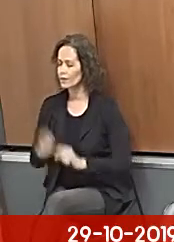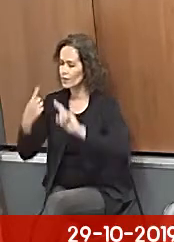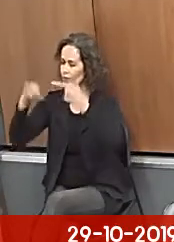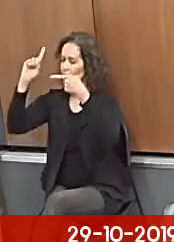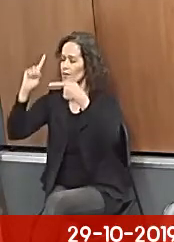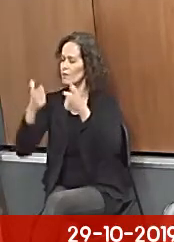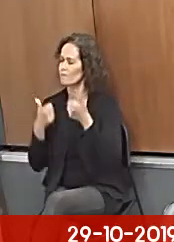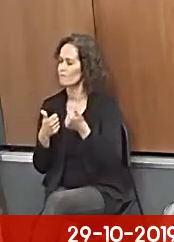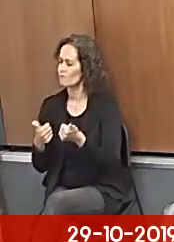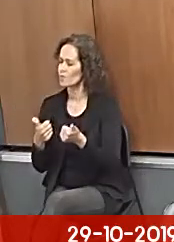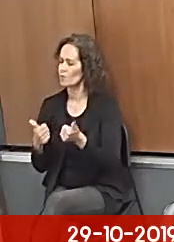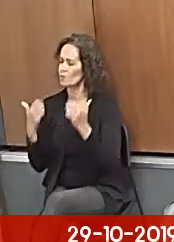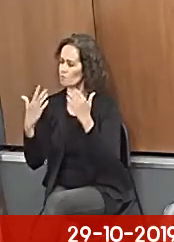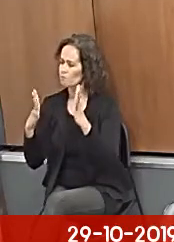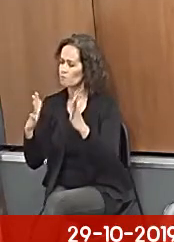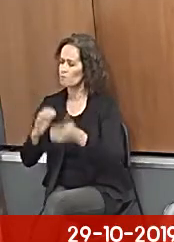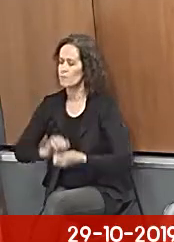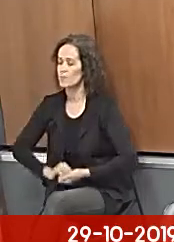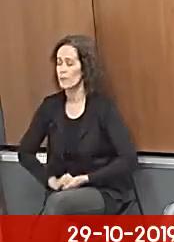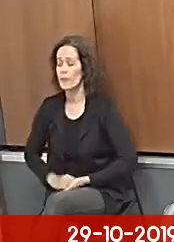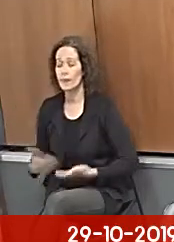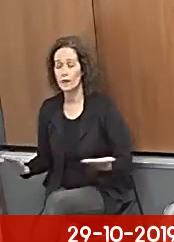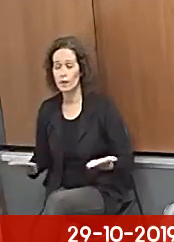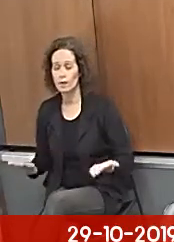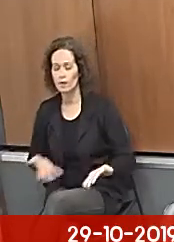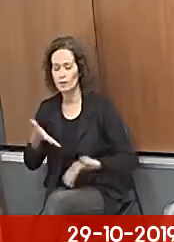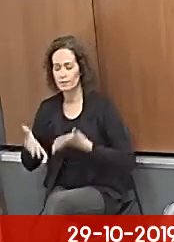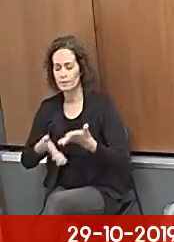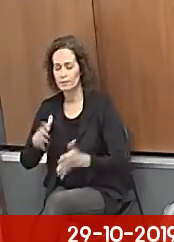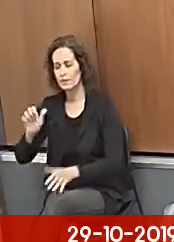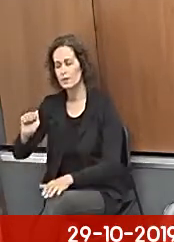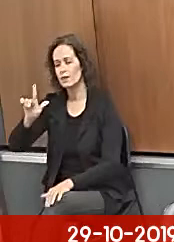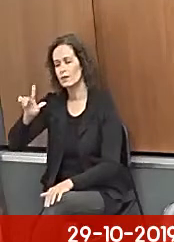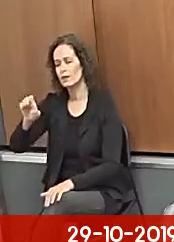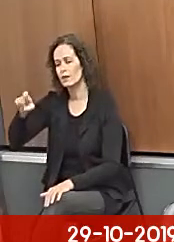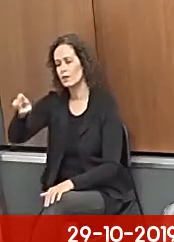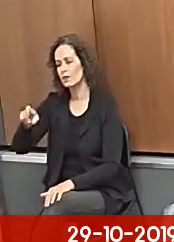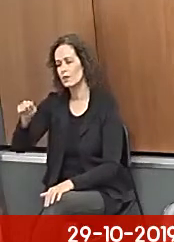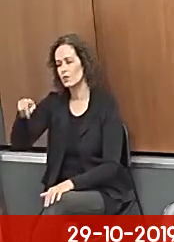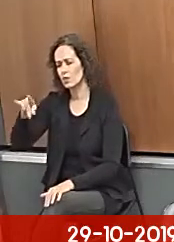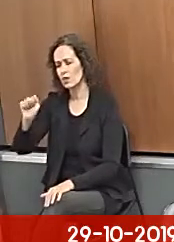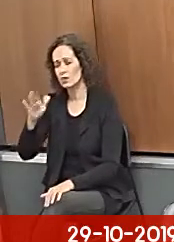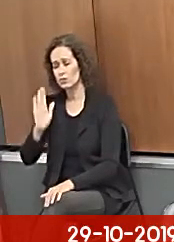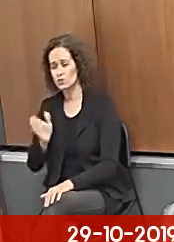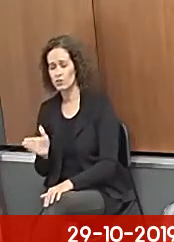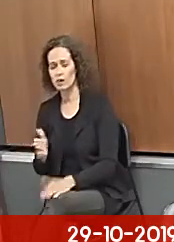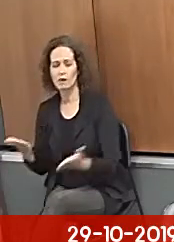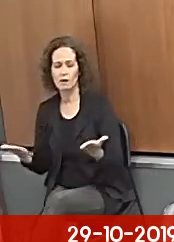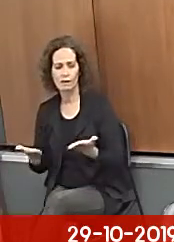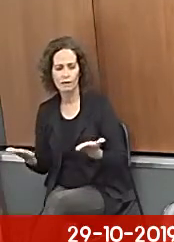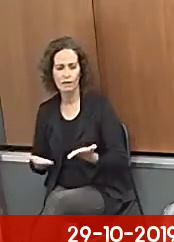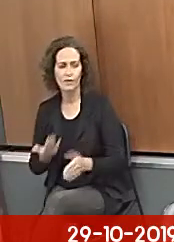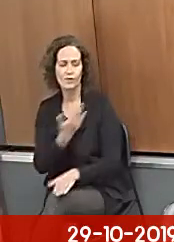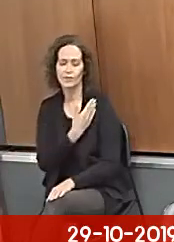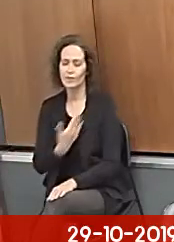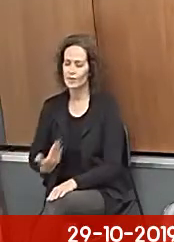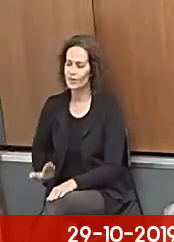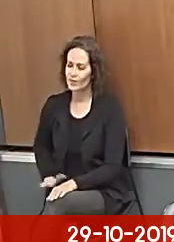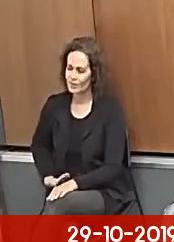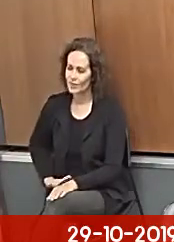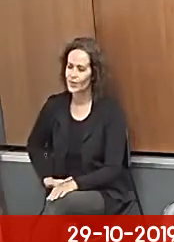Superação, muito bom. E agora ouvimos o Alexandre Calil, vamos ouvir o governador Zema, né? Aqui